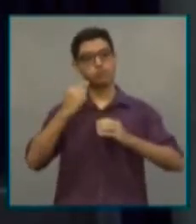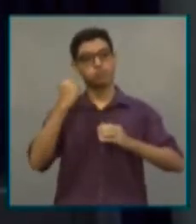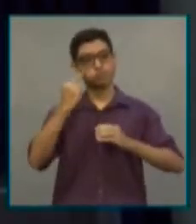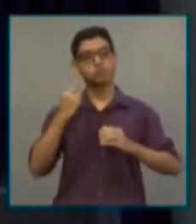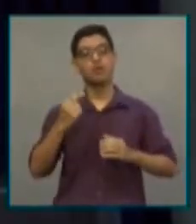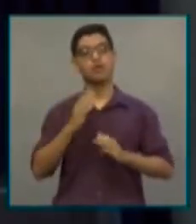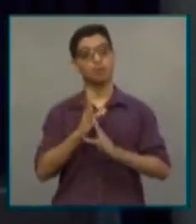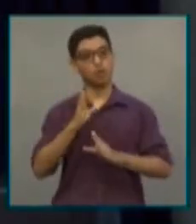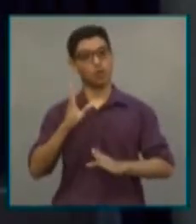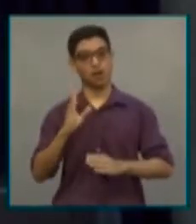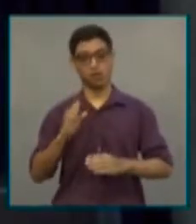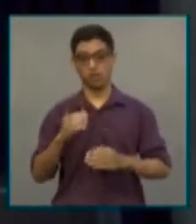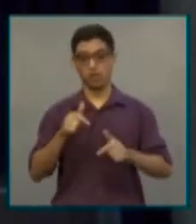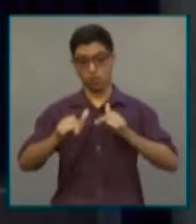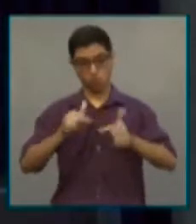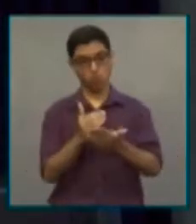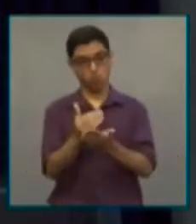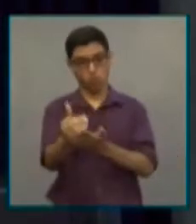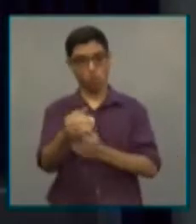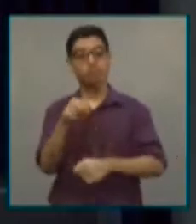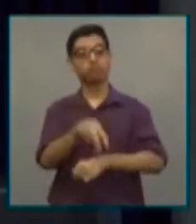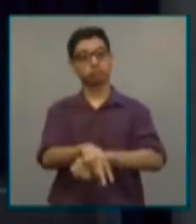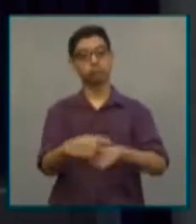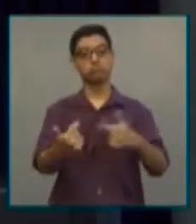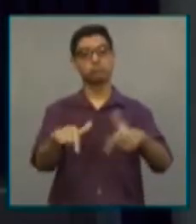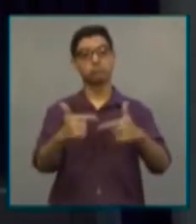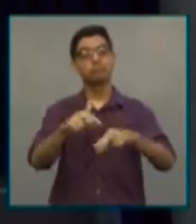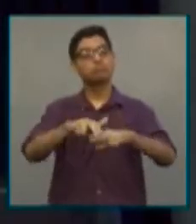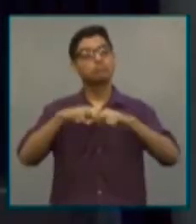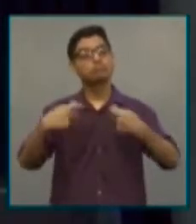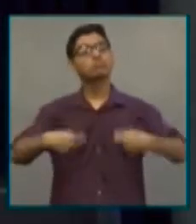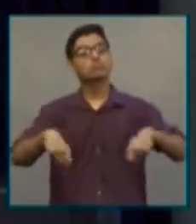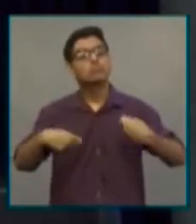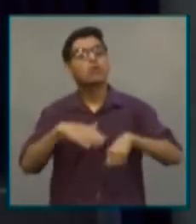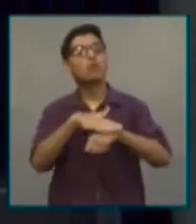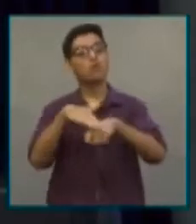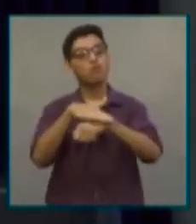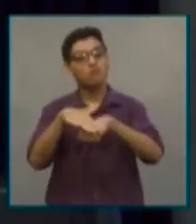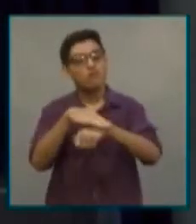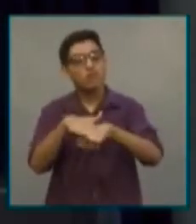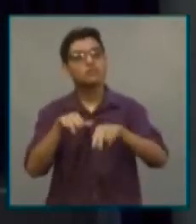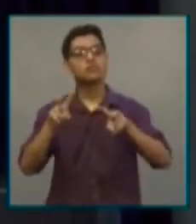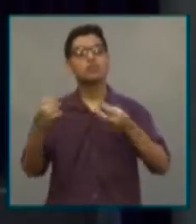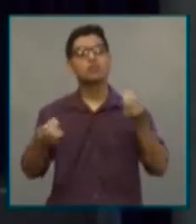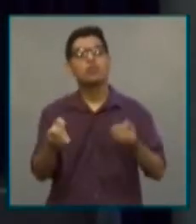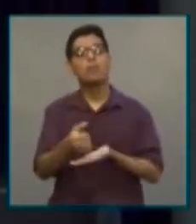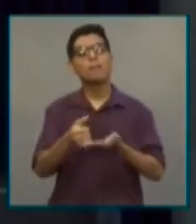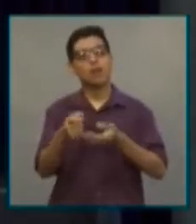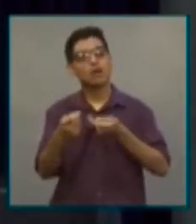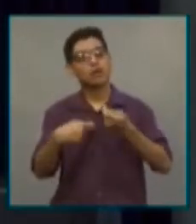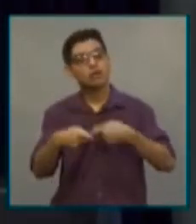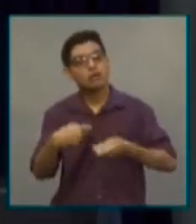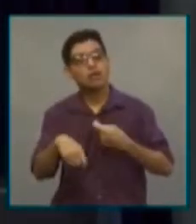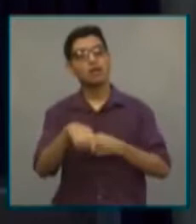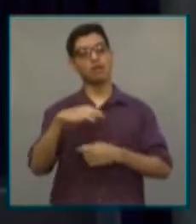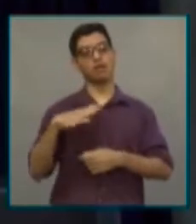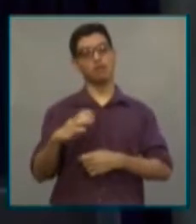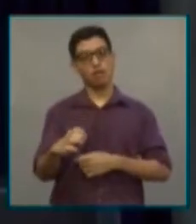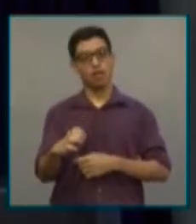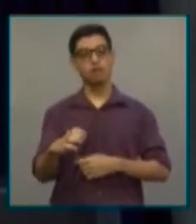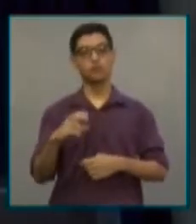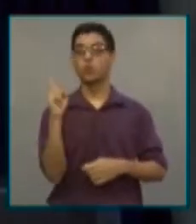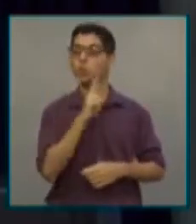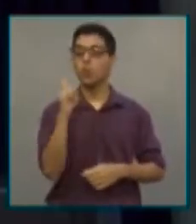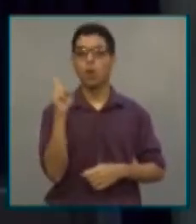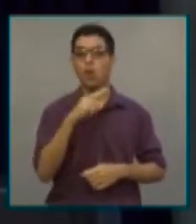jogados no mercado de trabalho. É necessário, sim, conversar sobre o piso ético e implementar o piso ético urgentemente na OAB